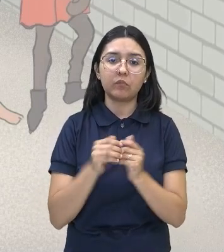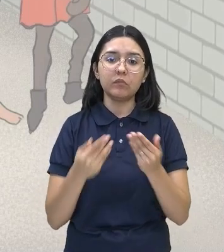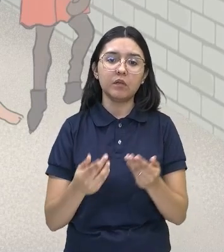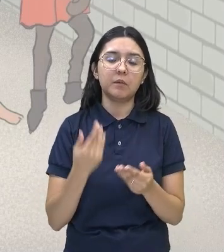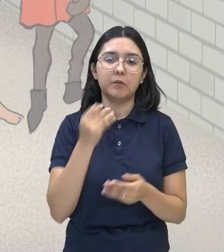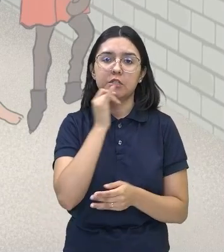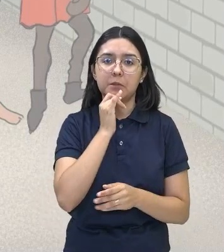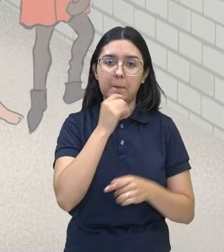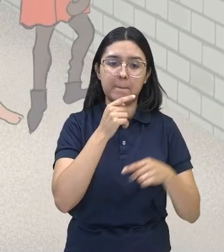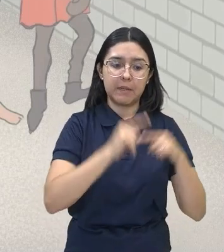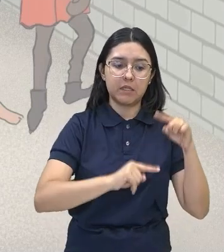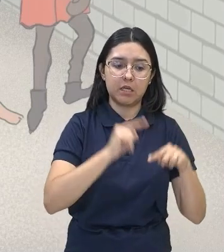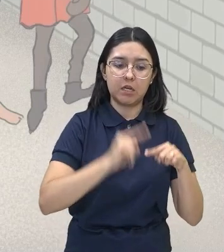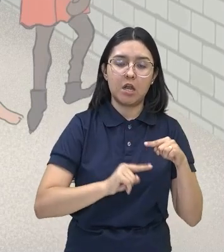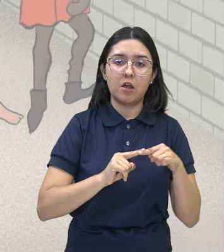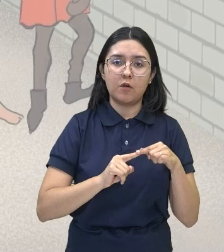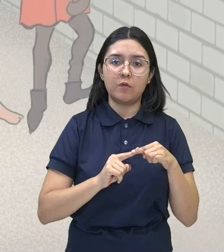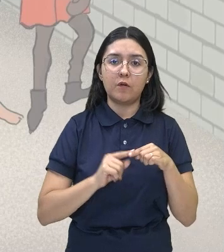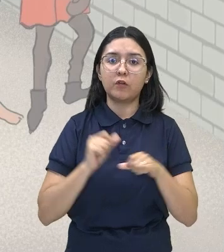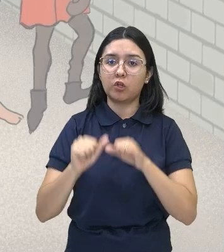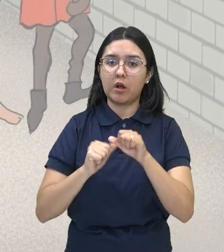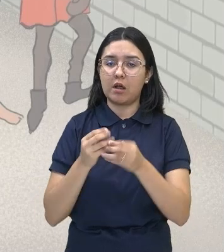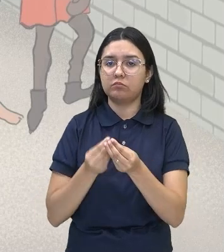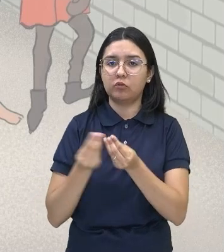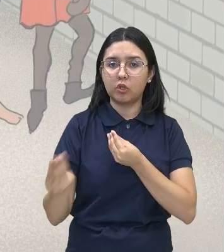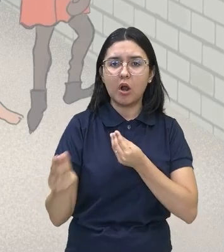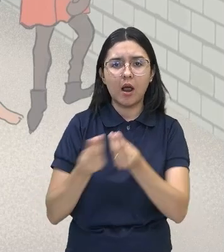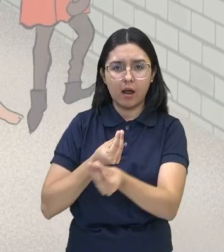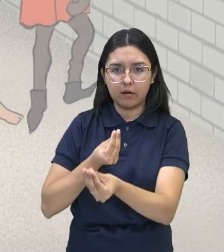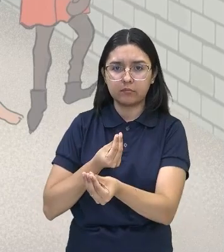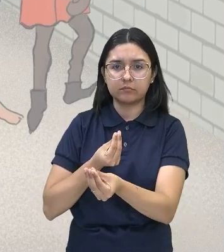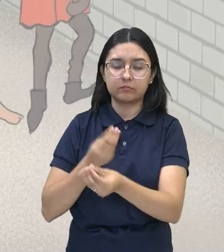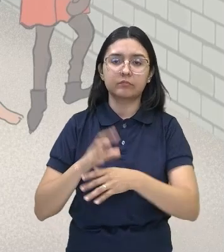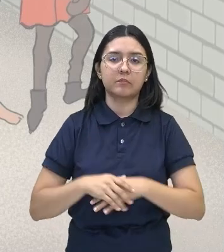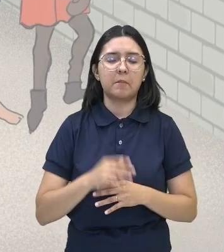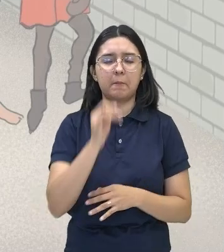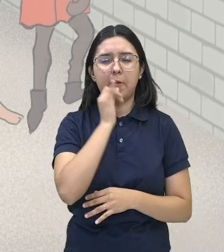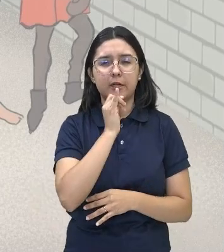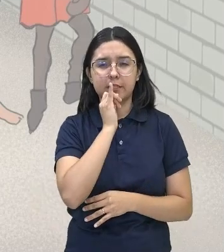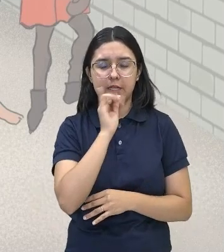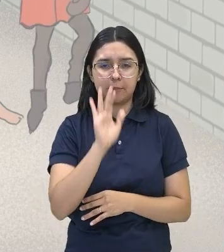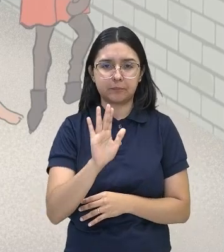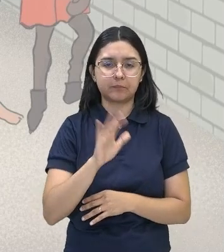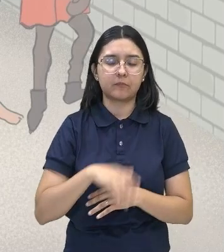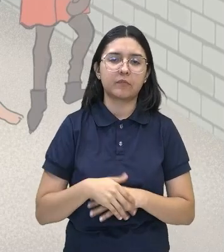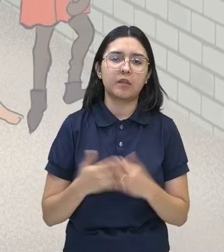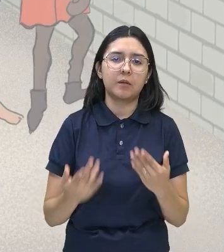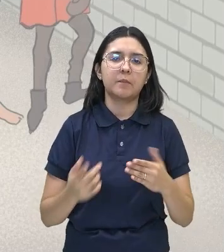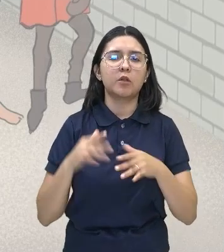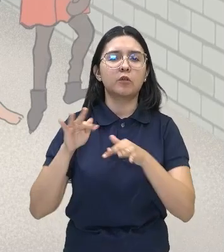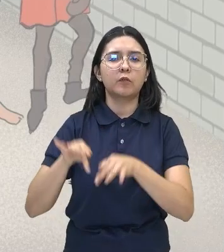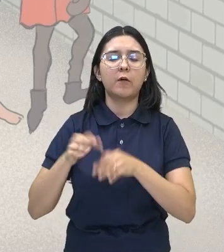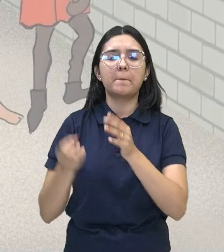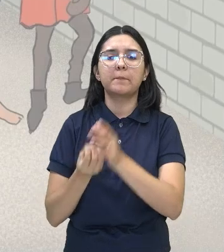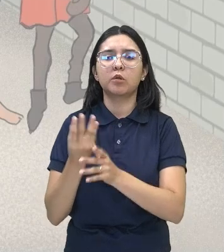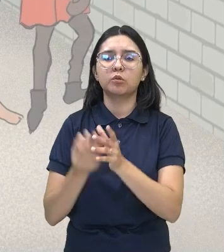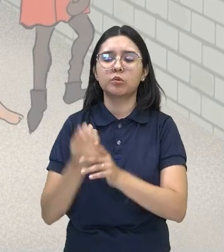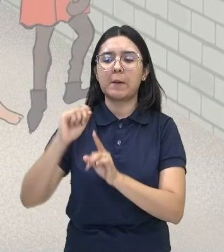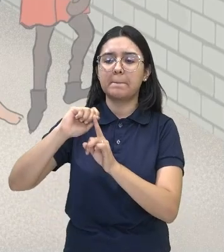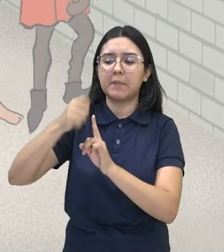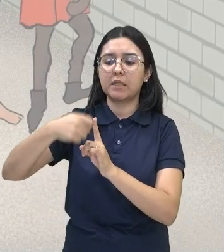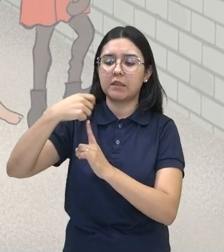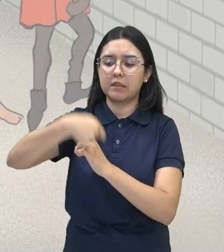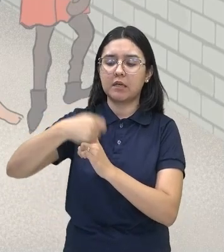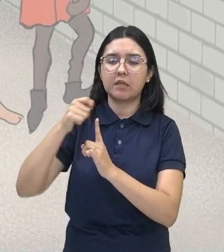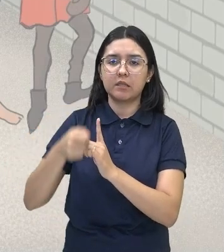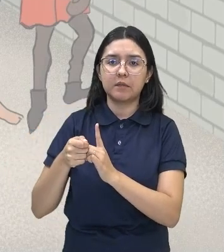uma mercadoria por outra mercadoria. Vou dar um exemplo para vocês. Vamos supor que em um feudo se produz a banana e